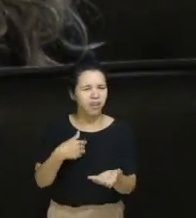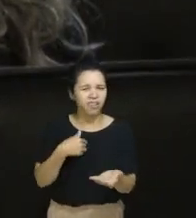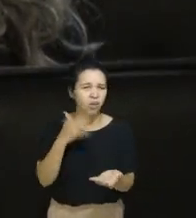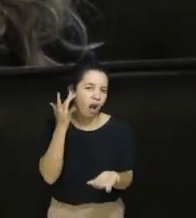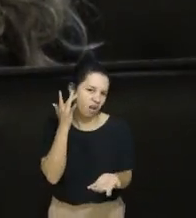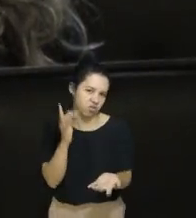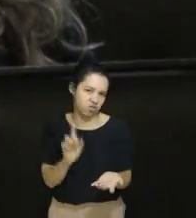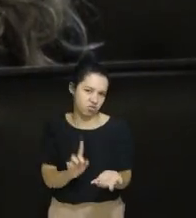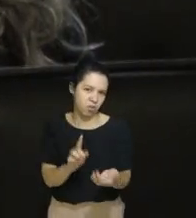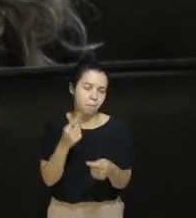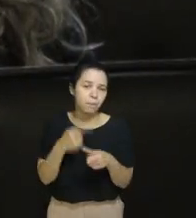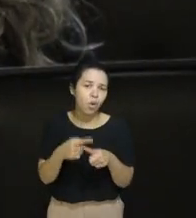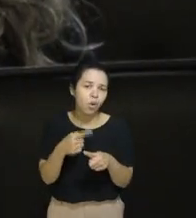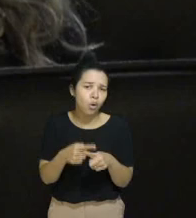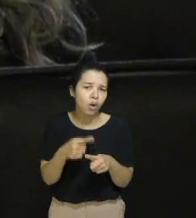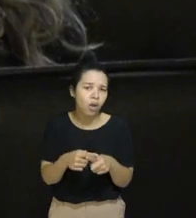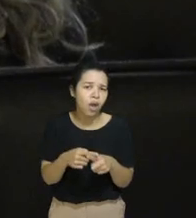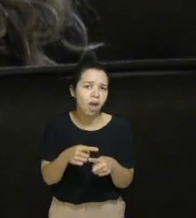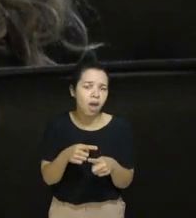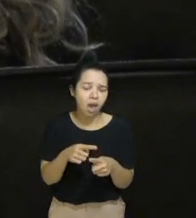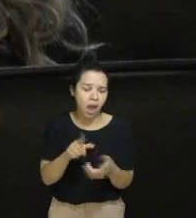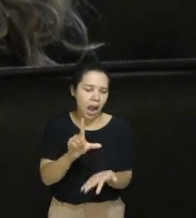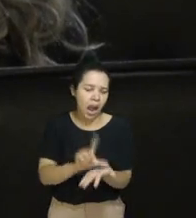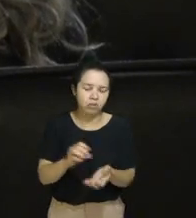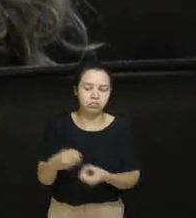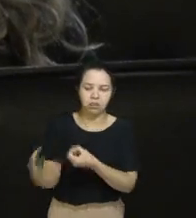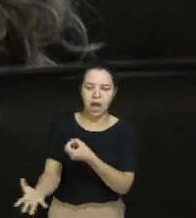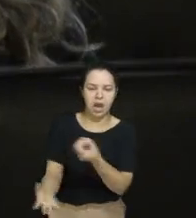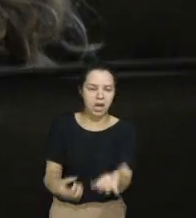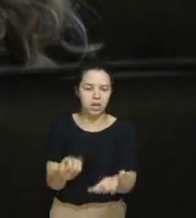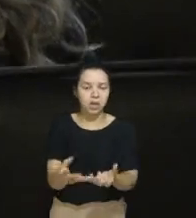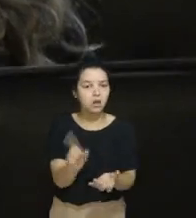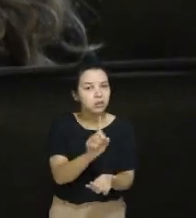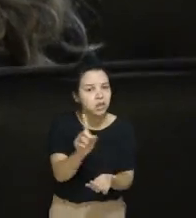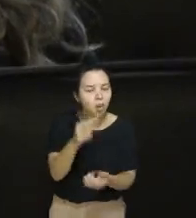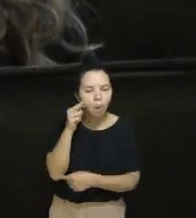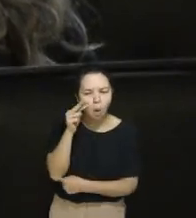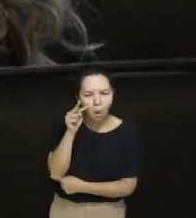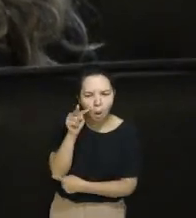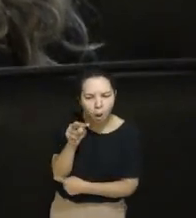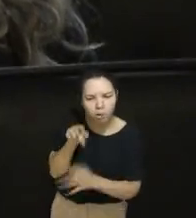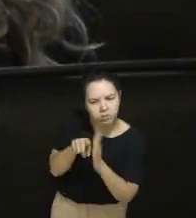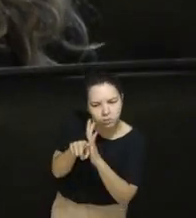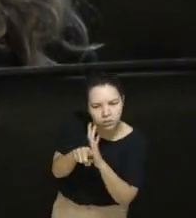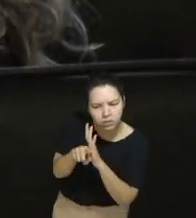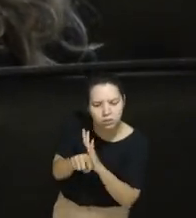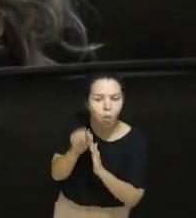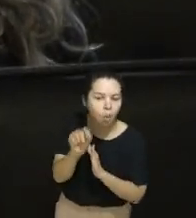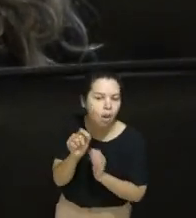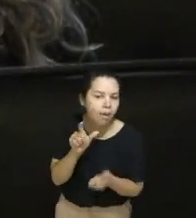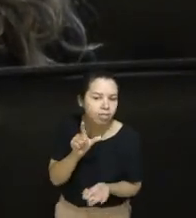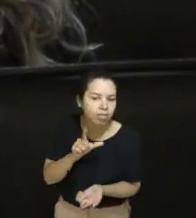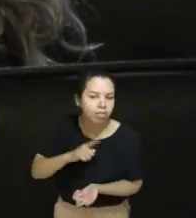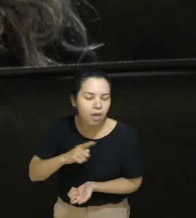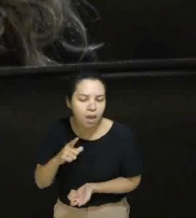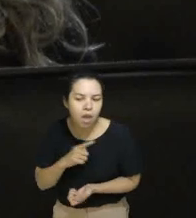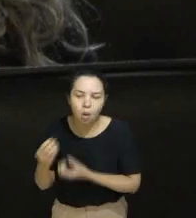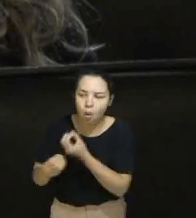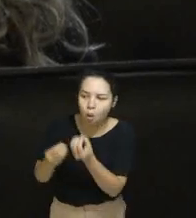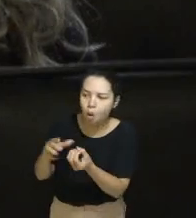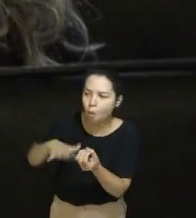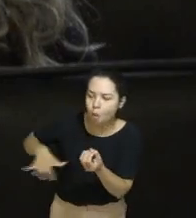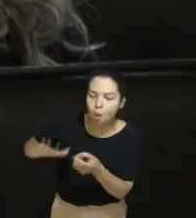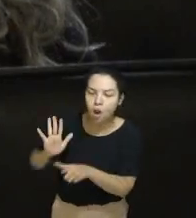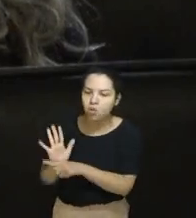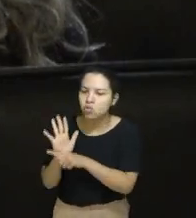estou olhando para aquele indivíduo, descobrindo o que ele tem e o que os serviços podem ajudar.